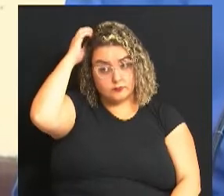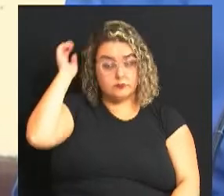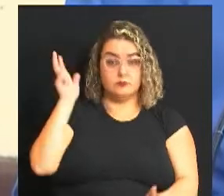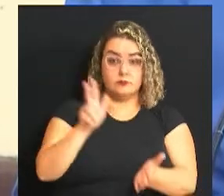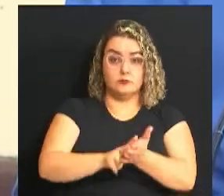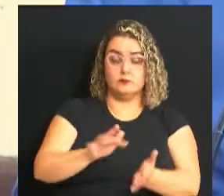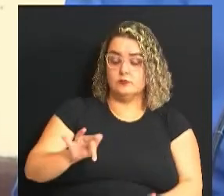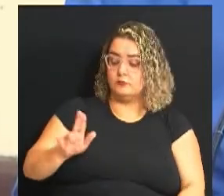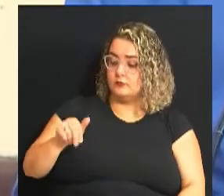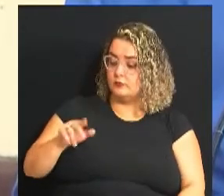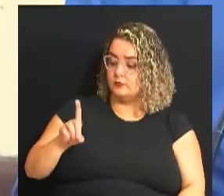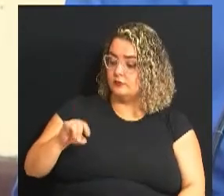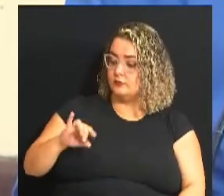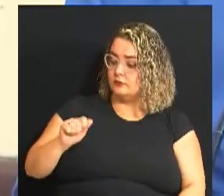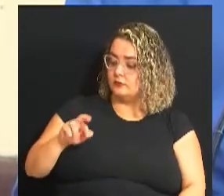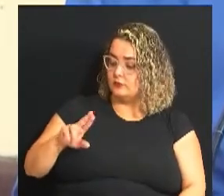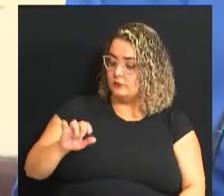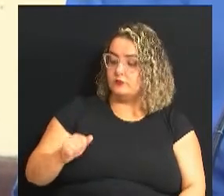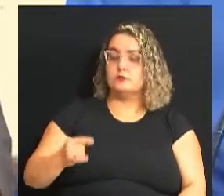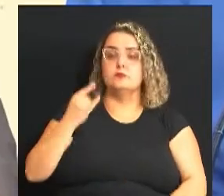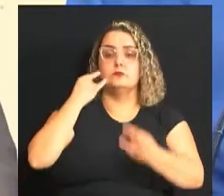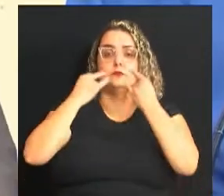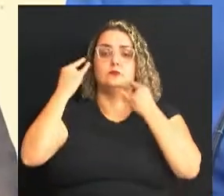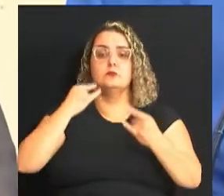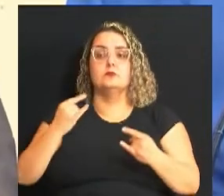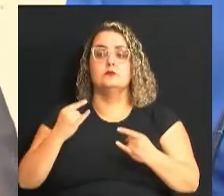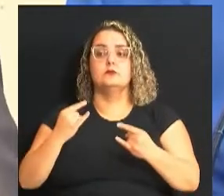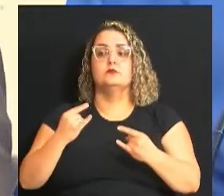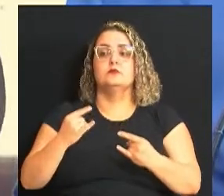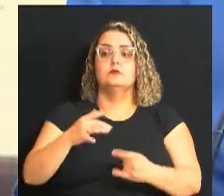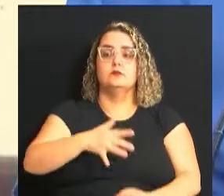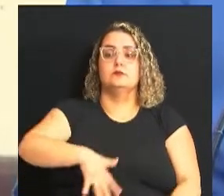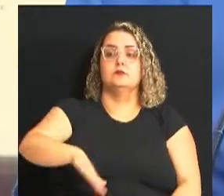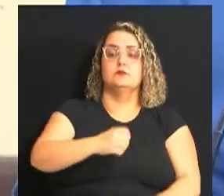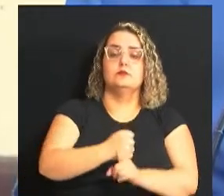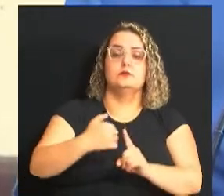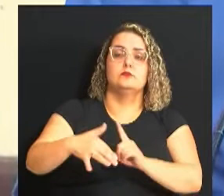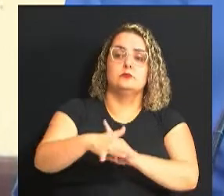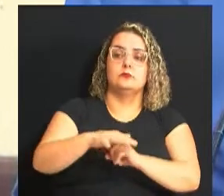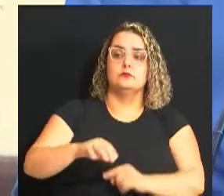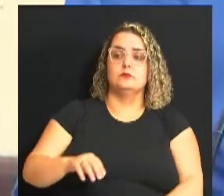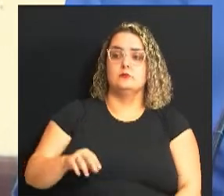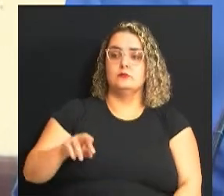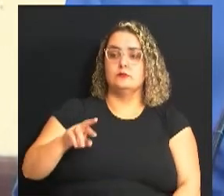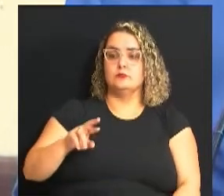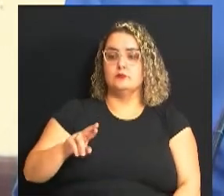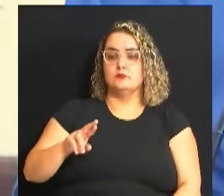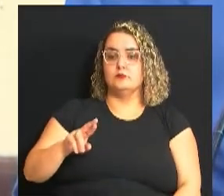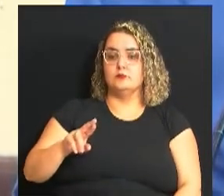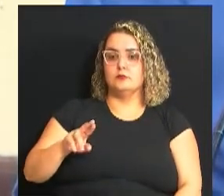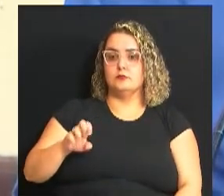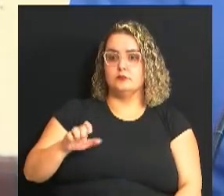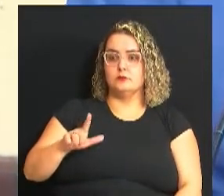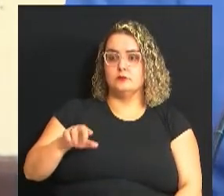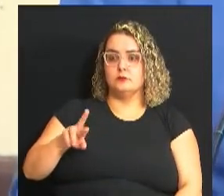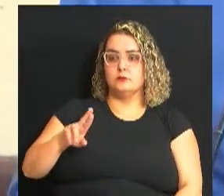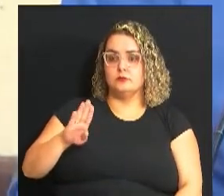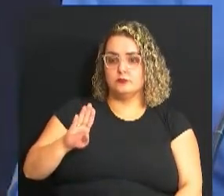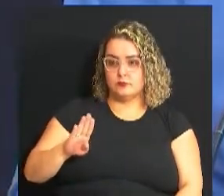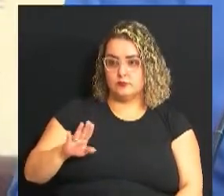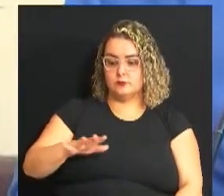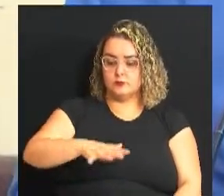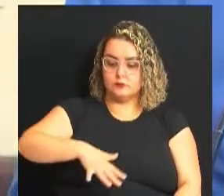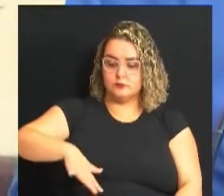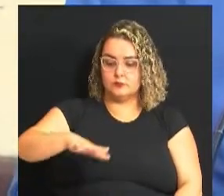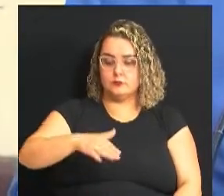de interesse social, o REURBS, de núcleos urbanos informais localizados em áreas